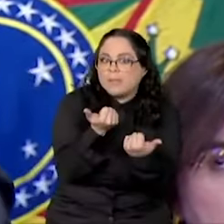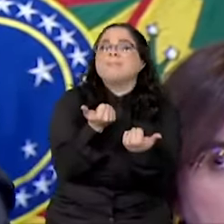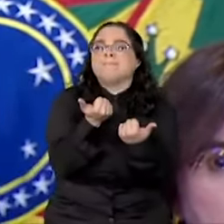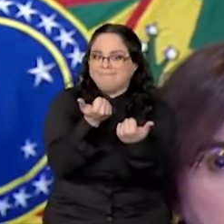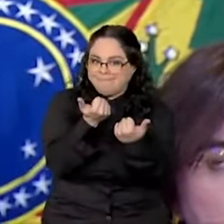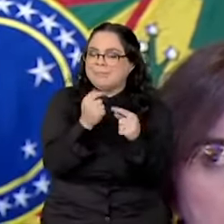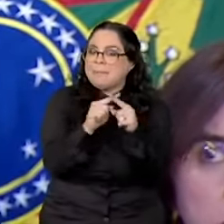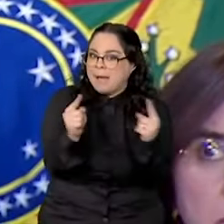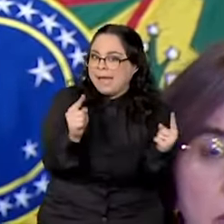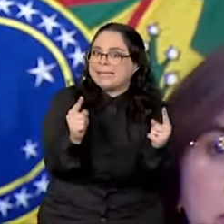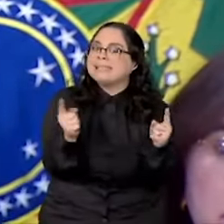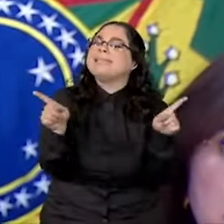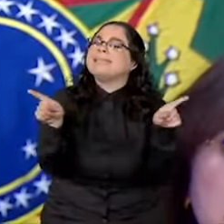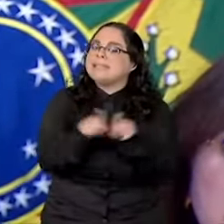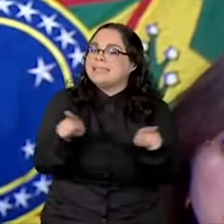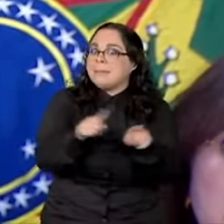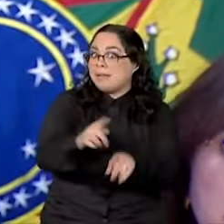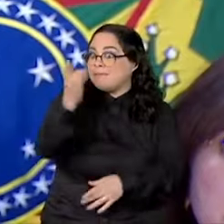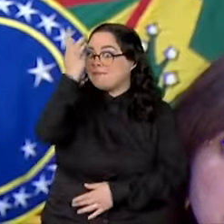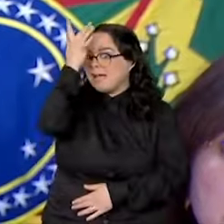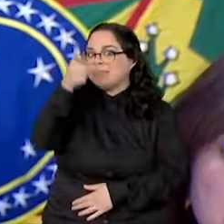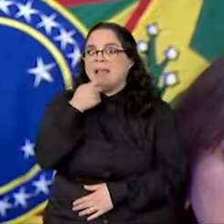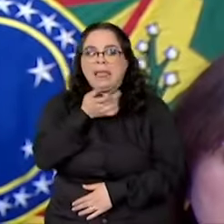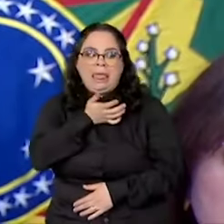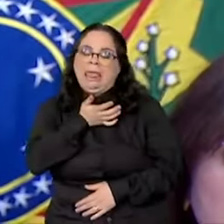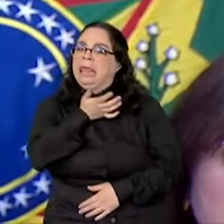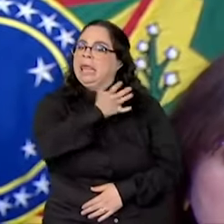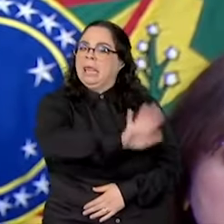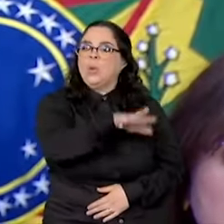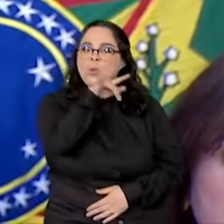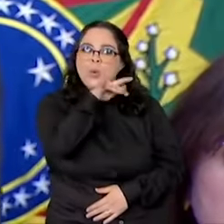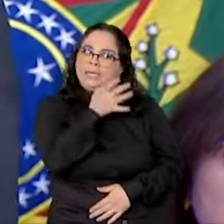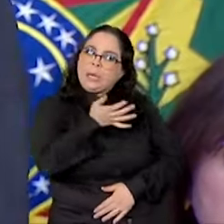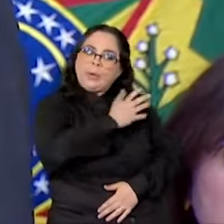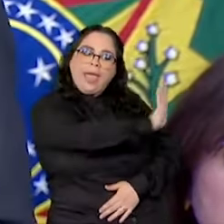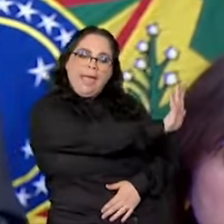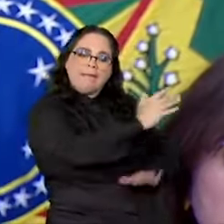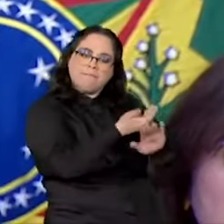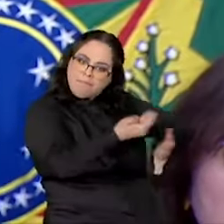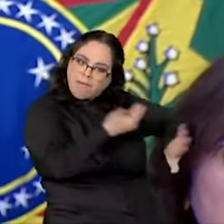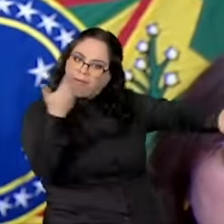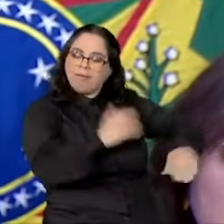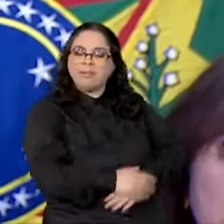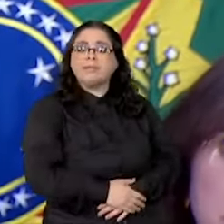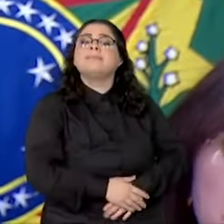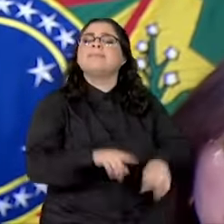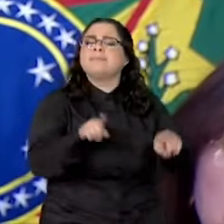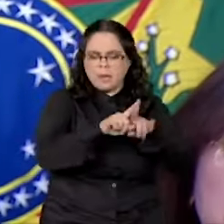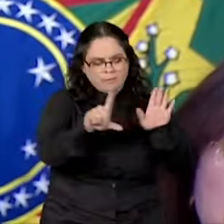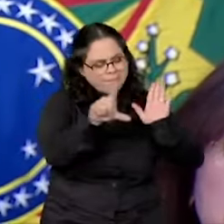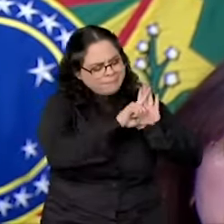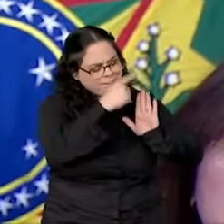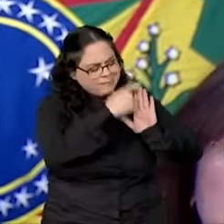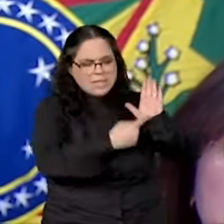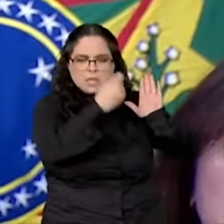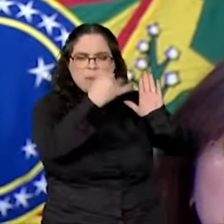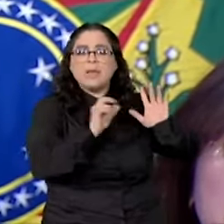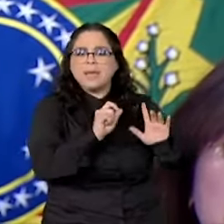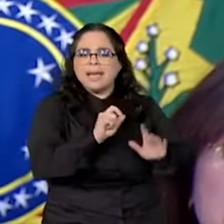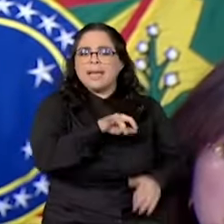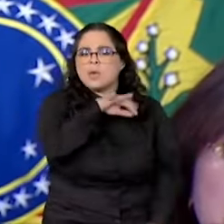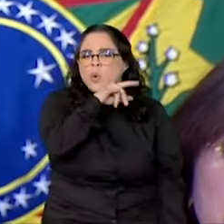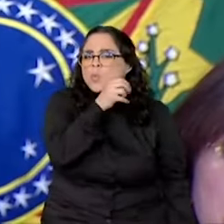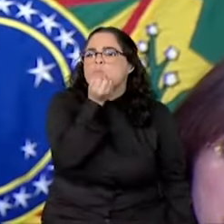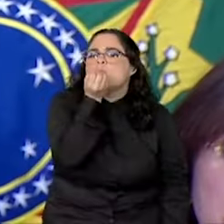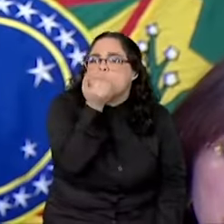tem uma facilidade de recusar coisa ruim. Então, o que nós queremos construir com essa lei é a chamada coisa